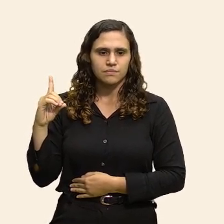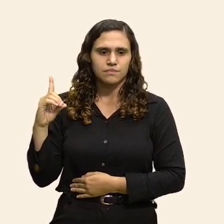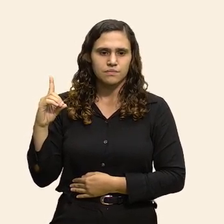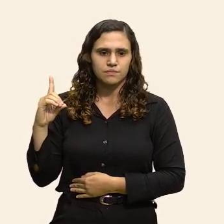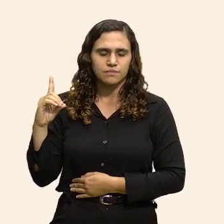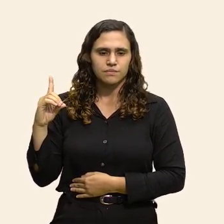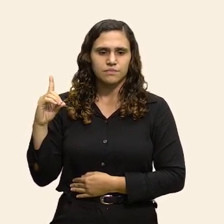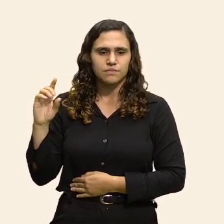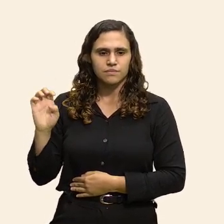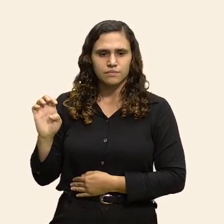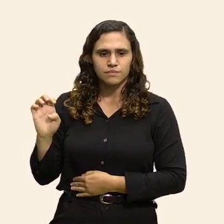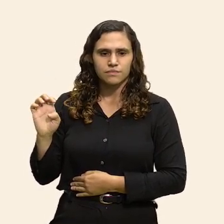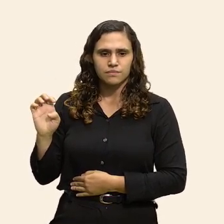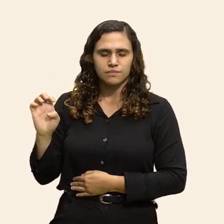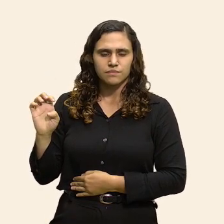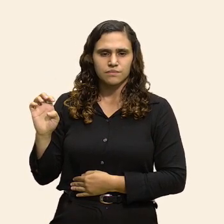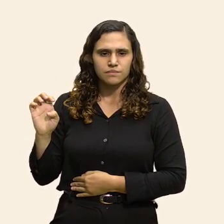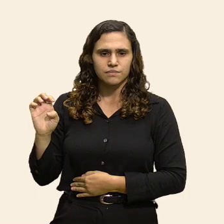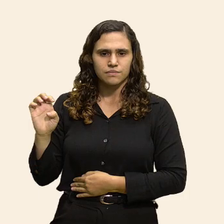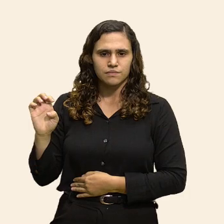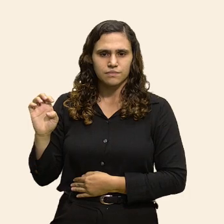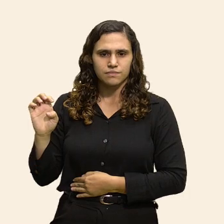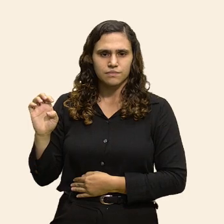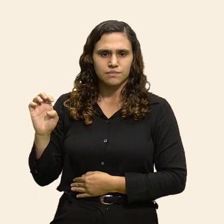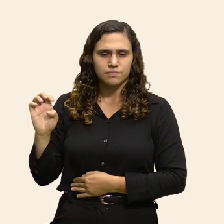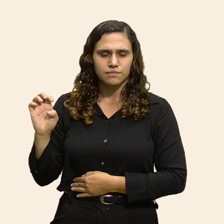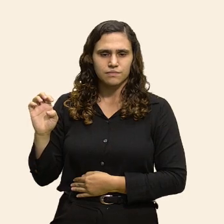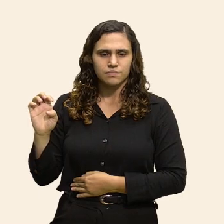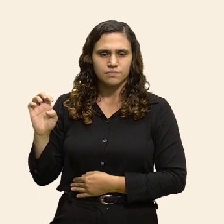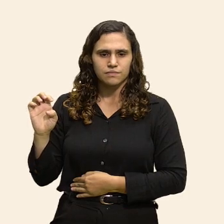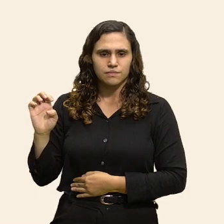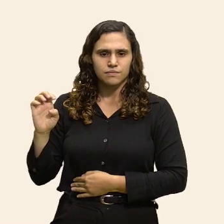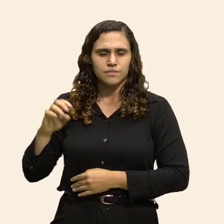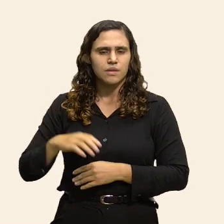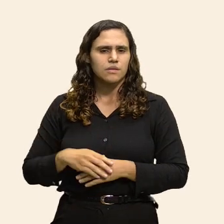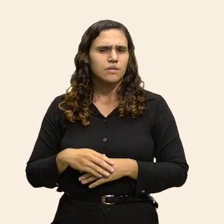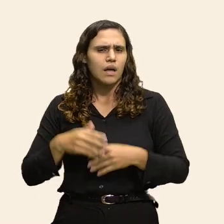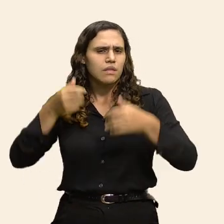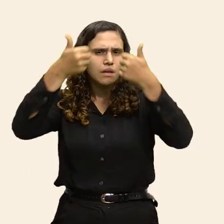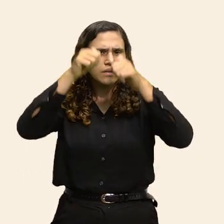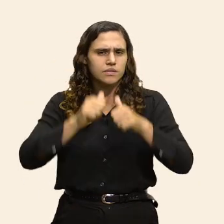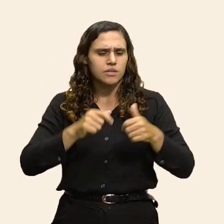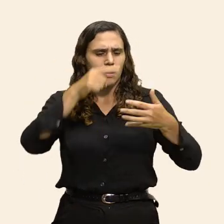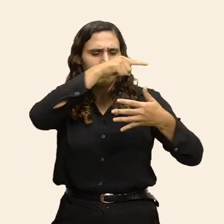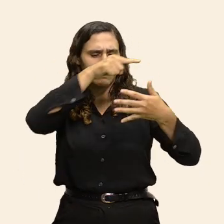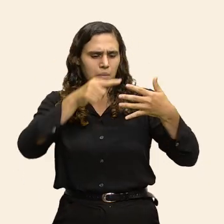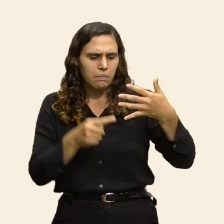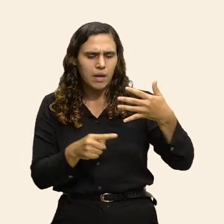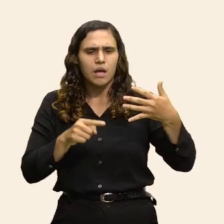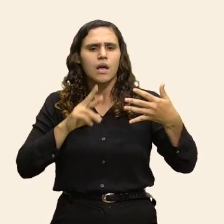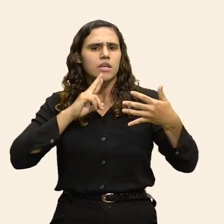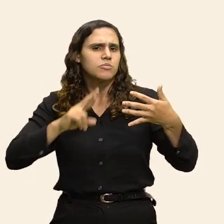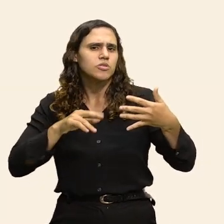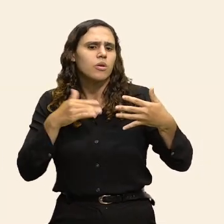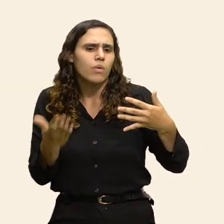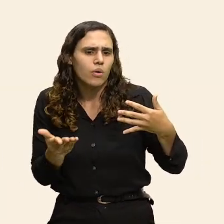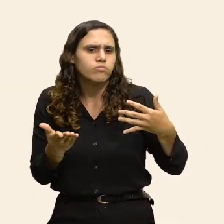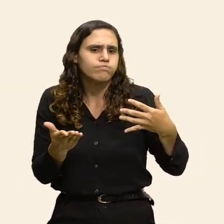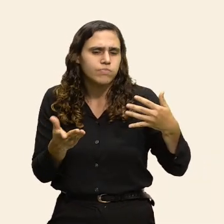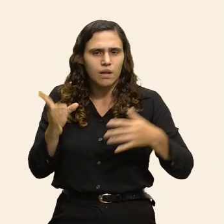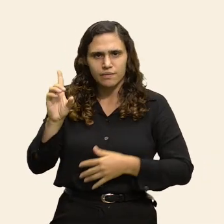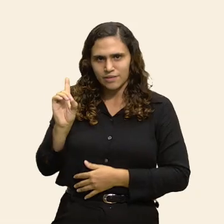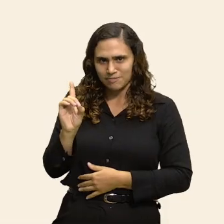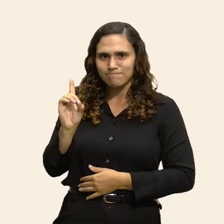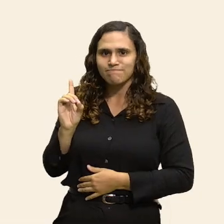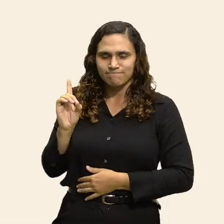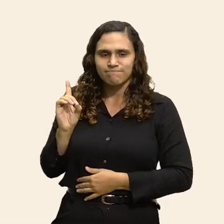e condução. E letra E, convecção, irradiação e condução. Analisando as alternativas, nós vemos que a nossa resposta é a letra D,